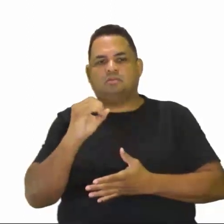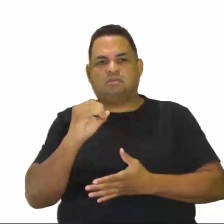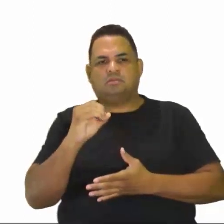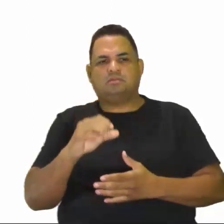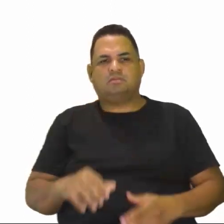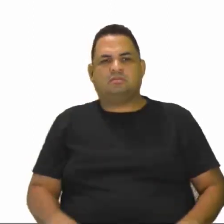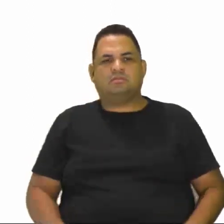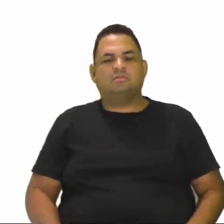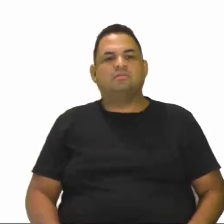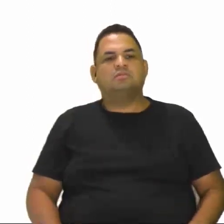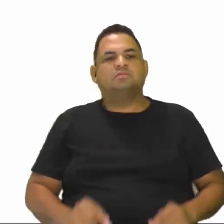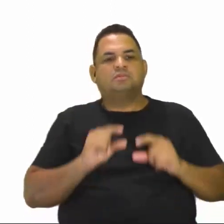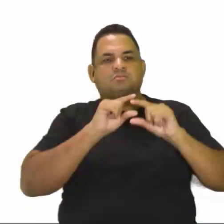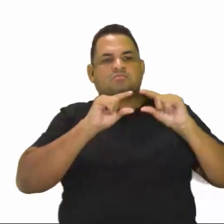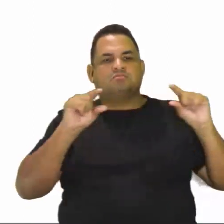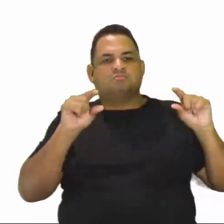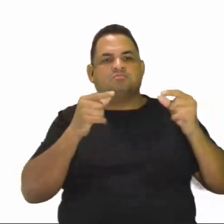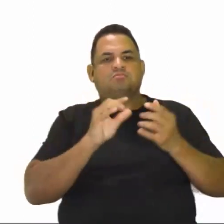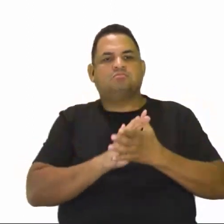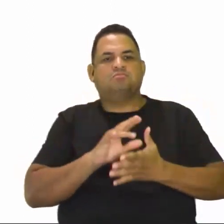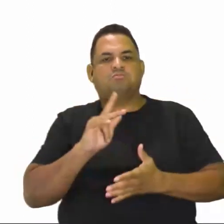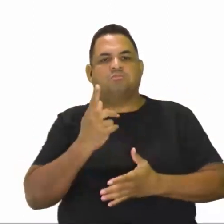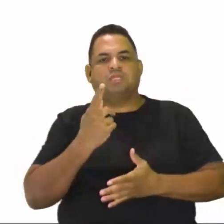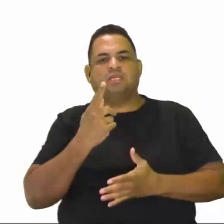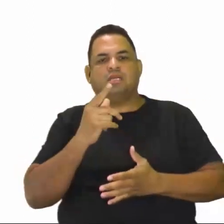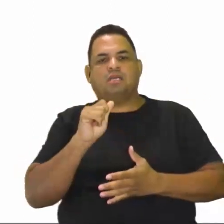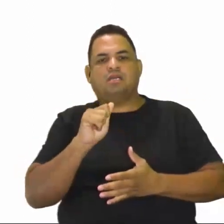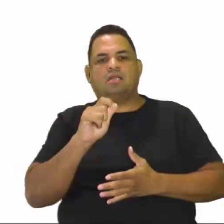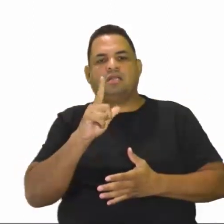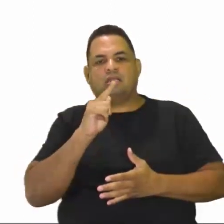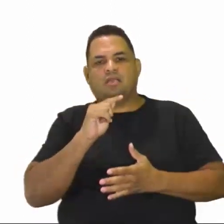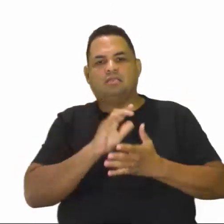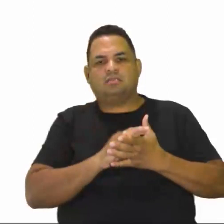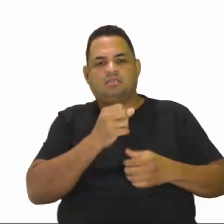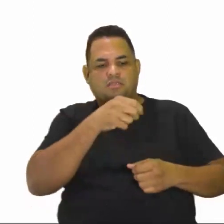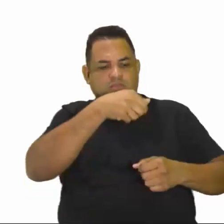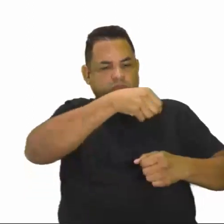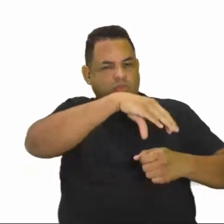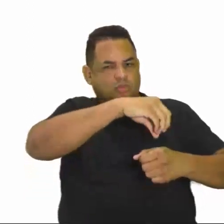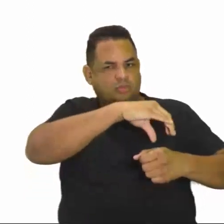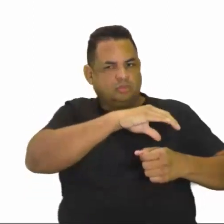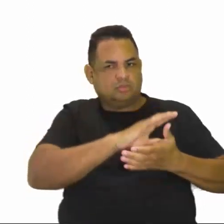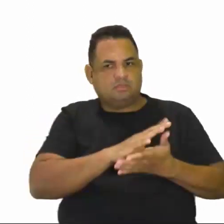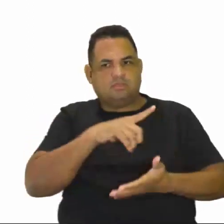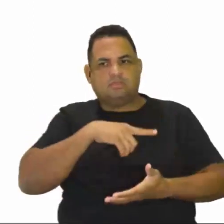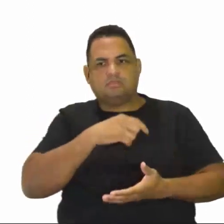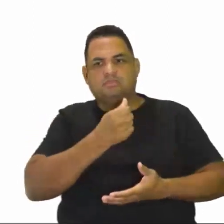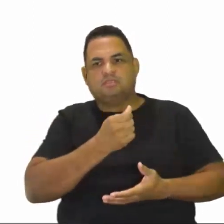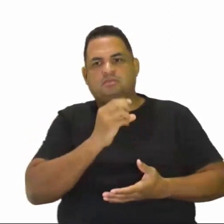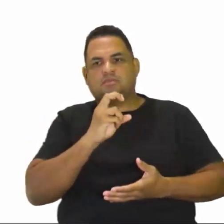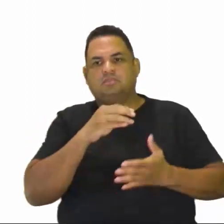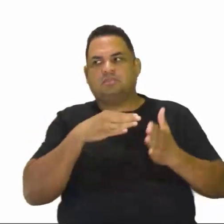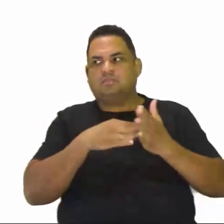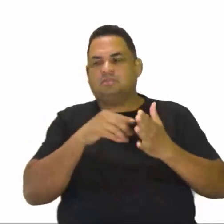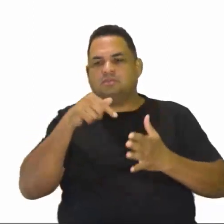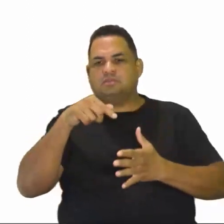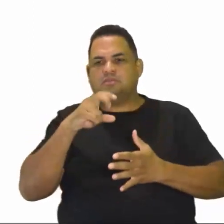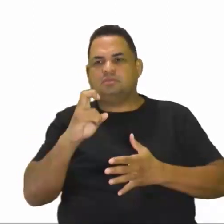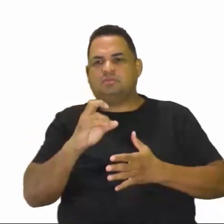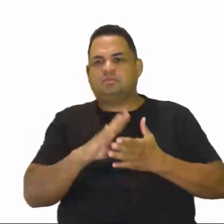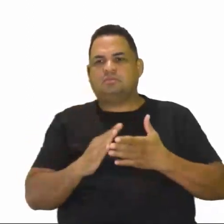que eu falei? E o enunciado falou que a água da torneira tem uma faixa de pH de 6,5